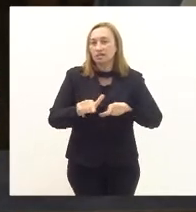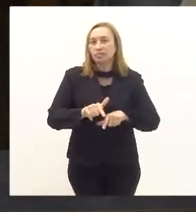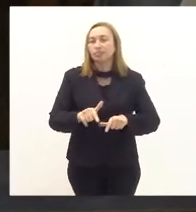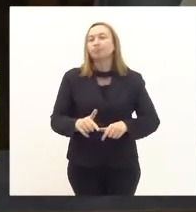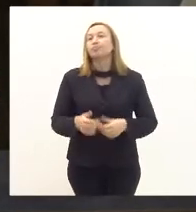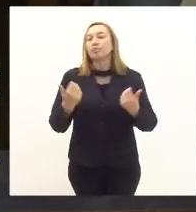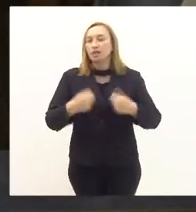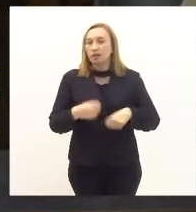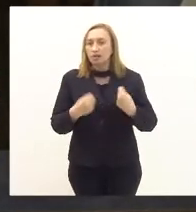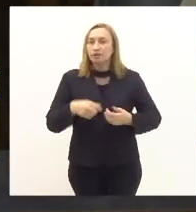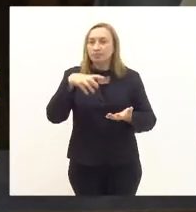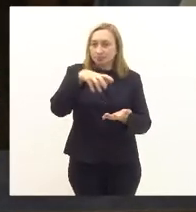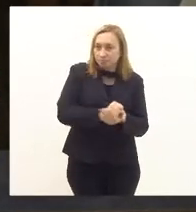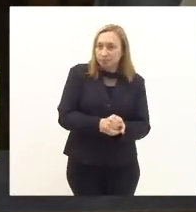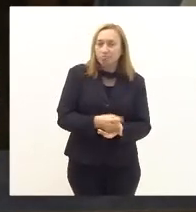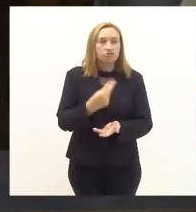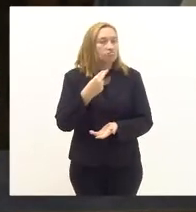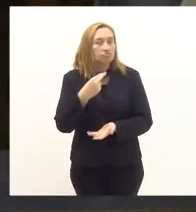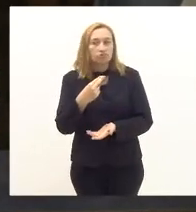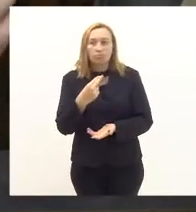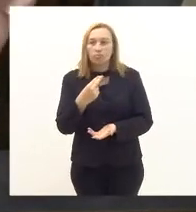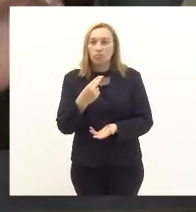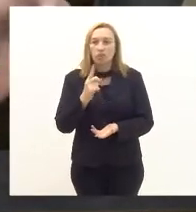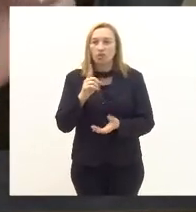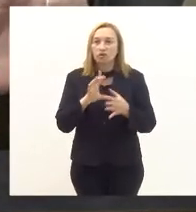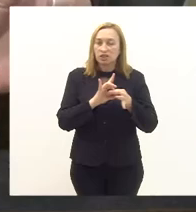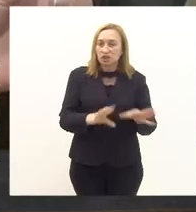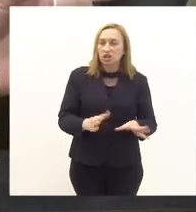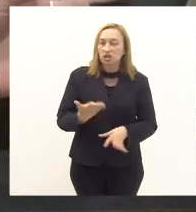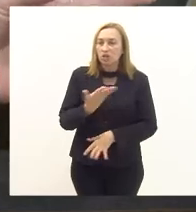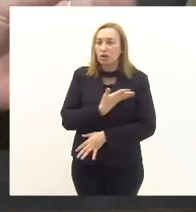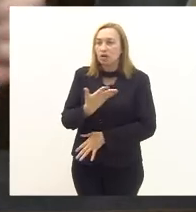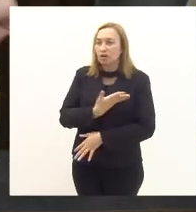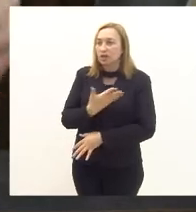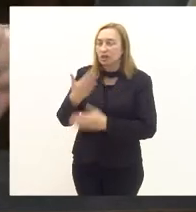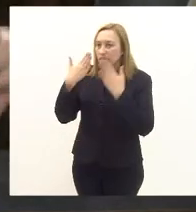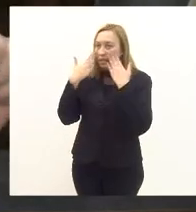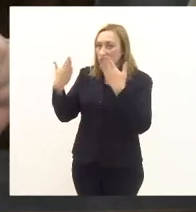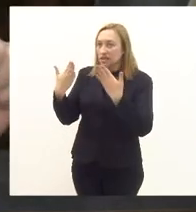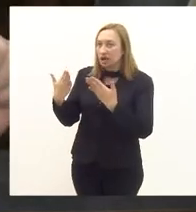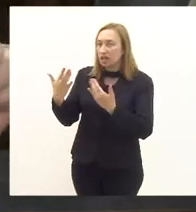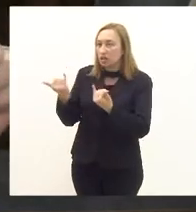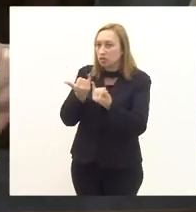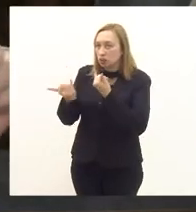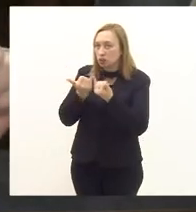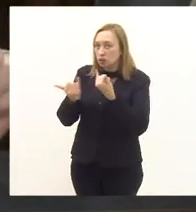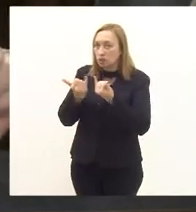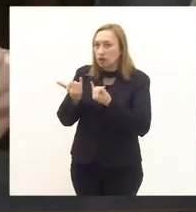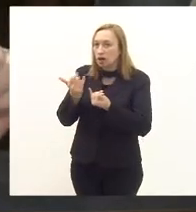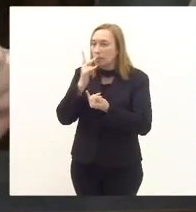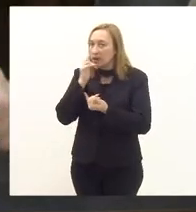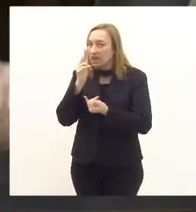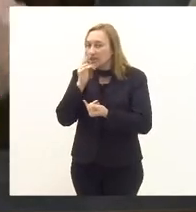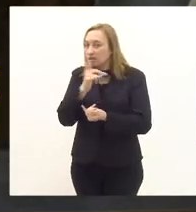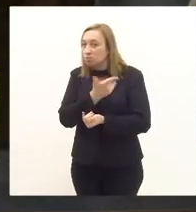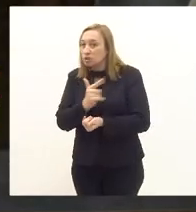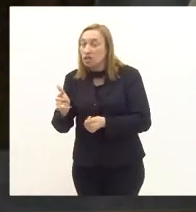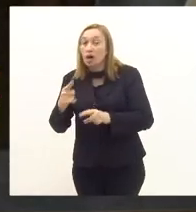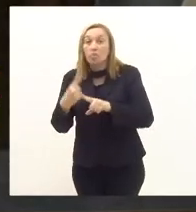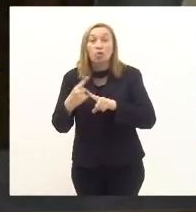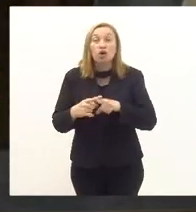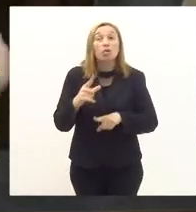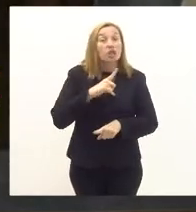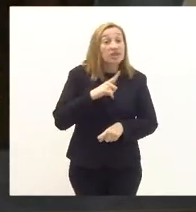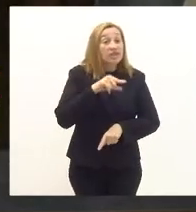a gente precisa registrar, e eu não vou deixar o meu companheiro apresentar dados parecendo que não havia atendimento, porque o que